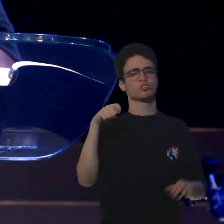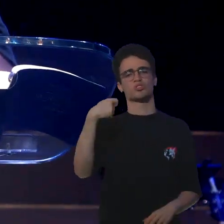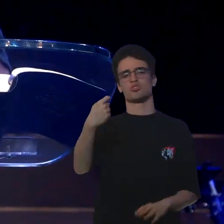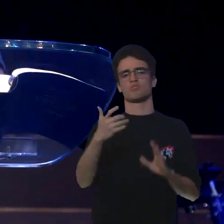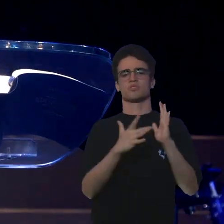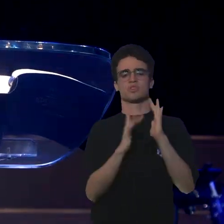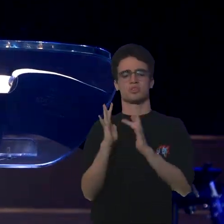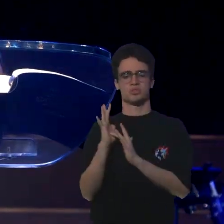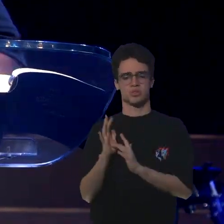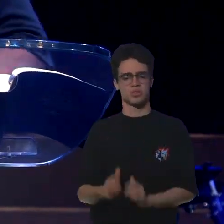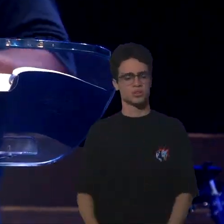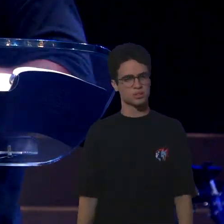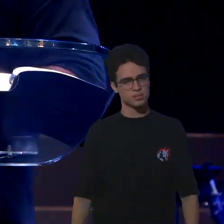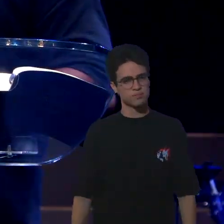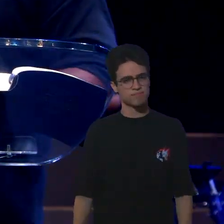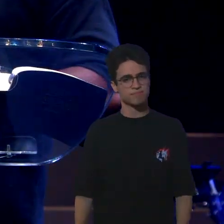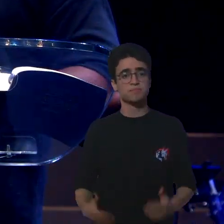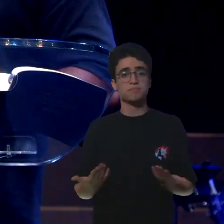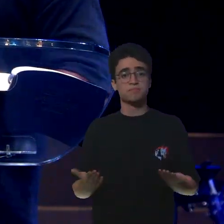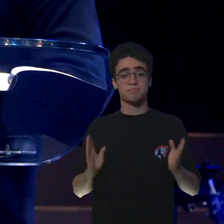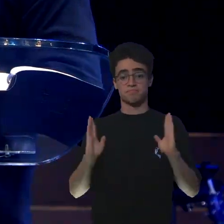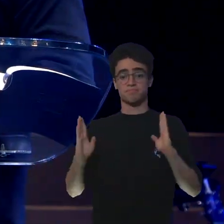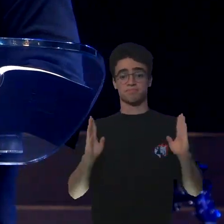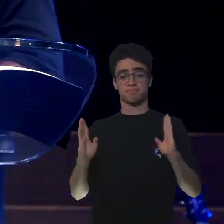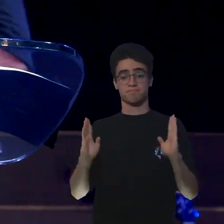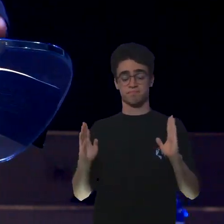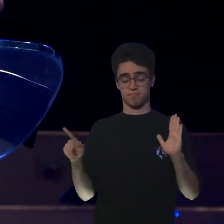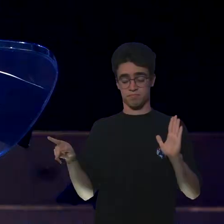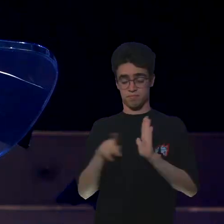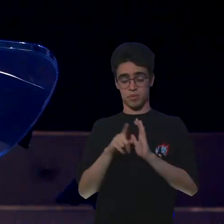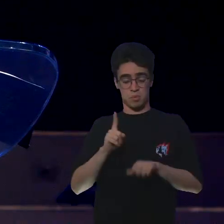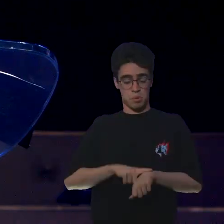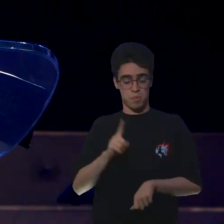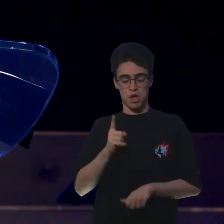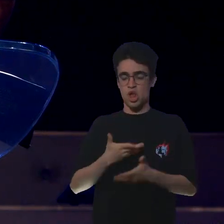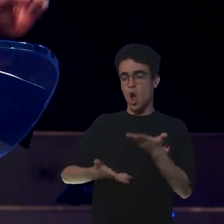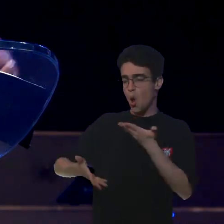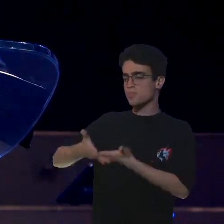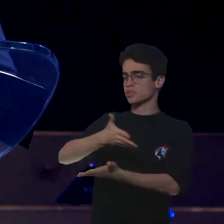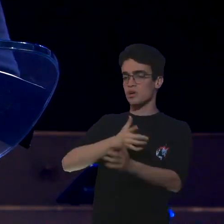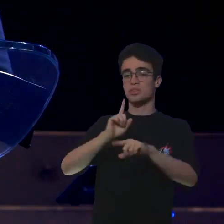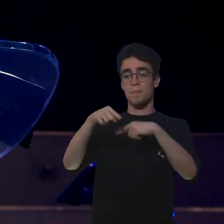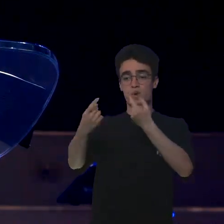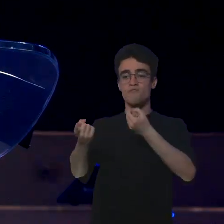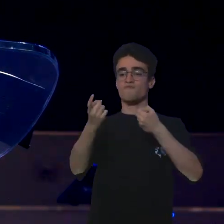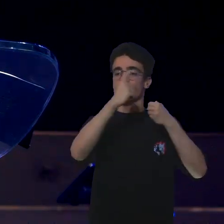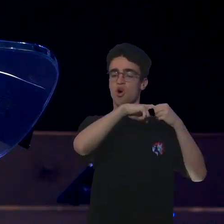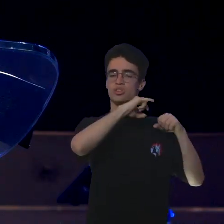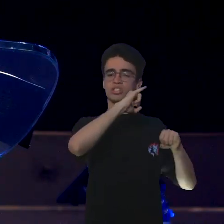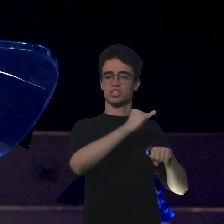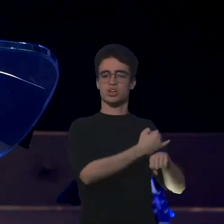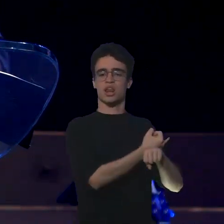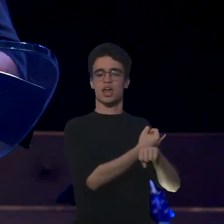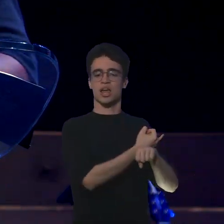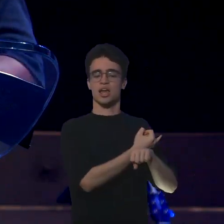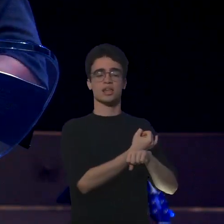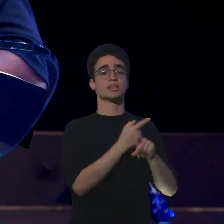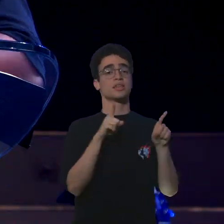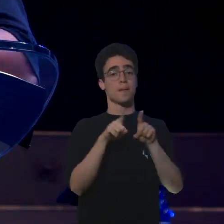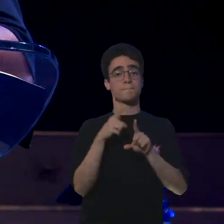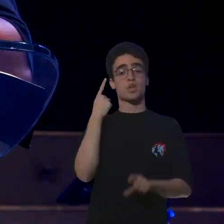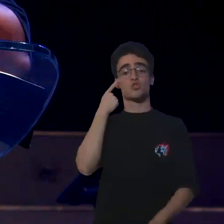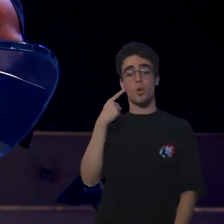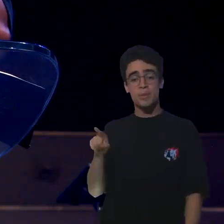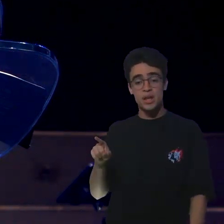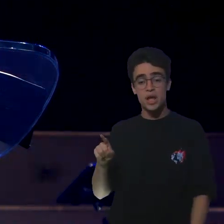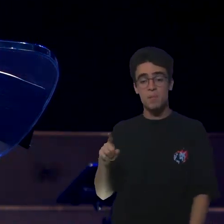Jesus. E nesse tempo de comunhão, que eles voltaram para Jerusalém, e descobriram também que